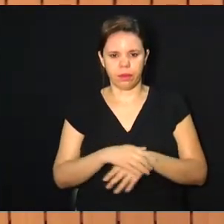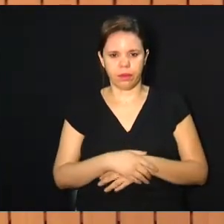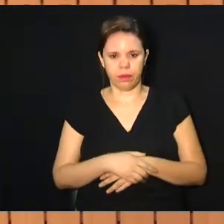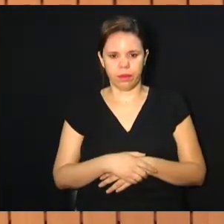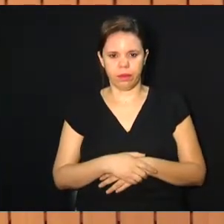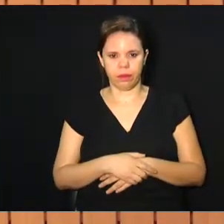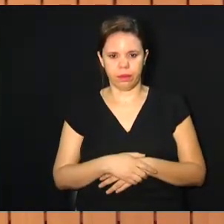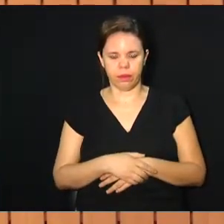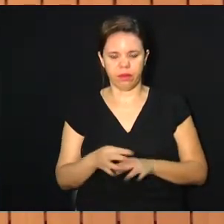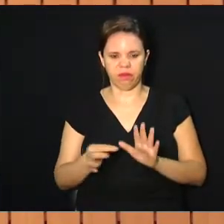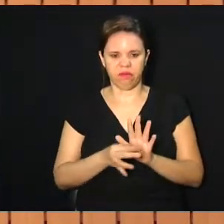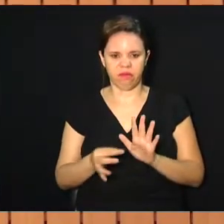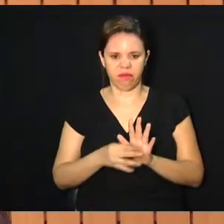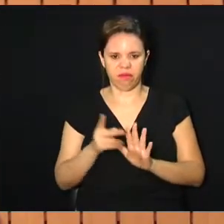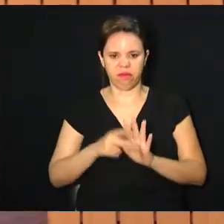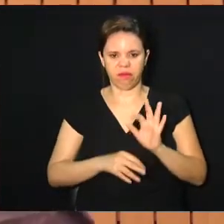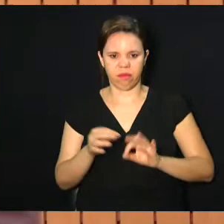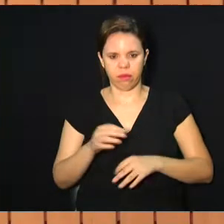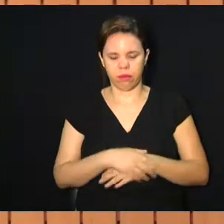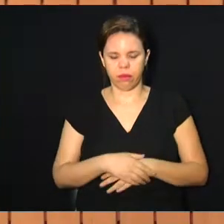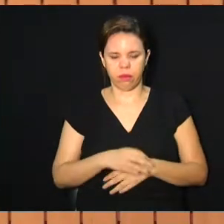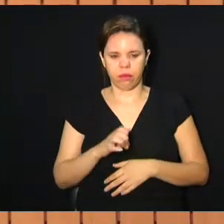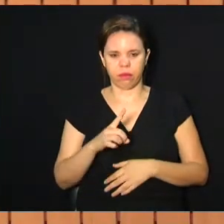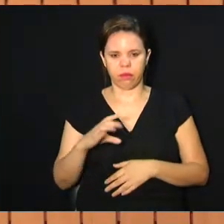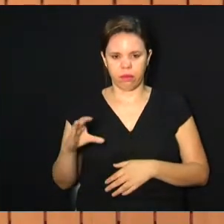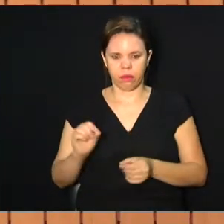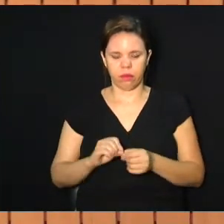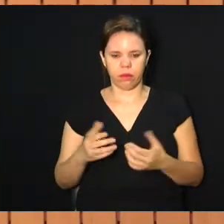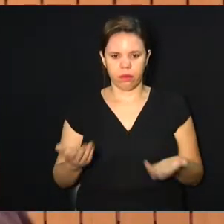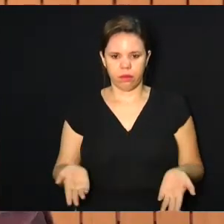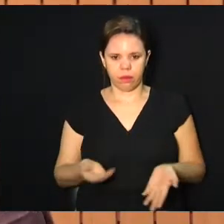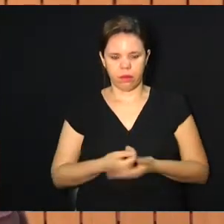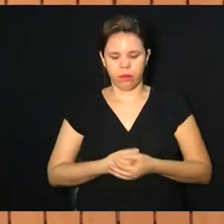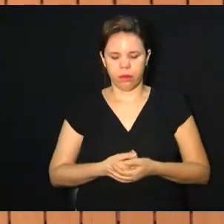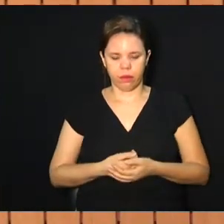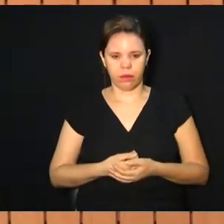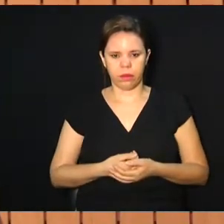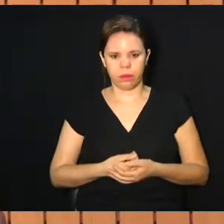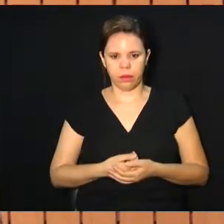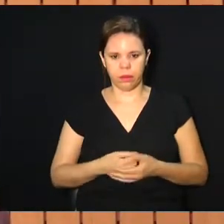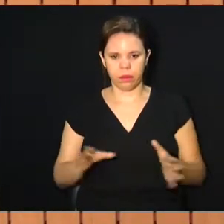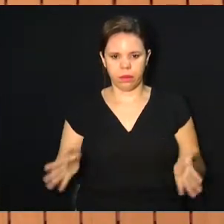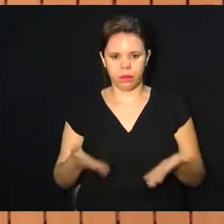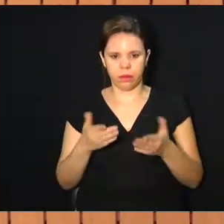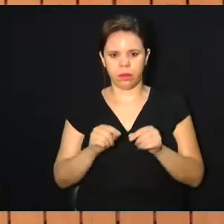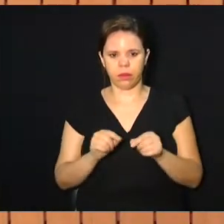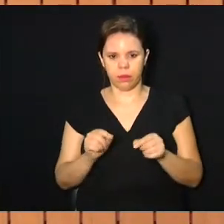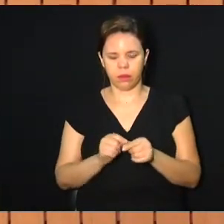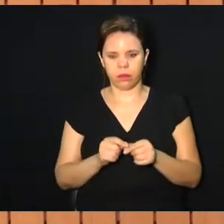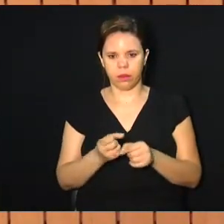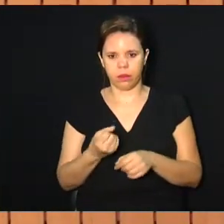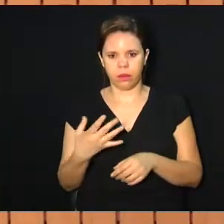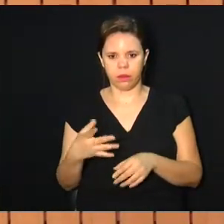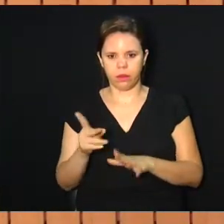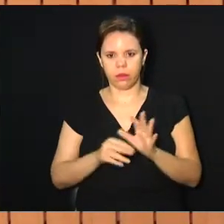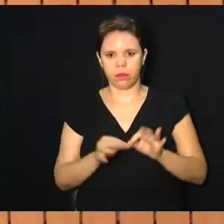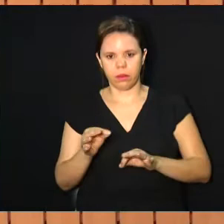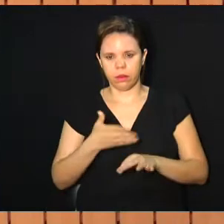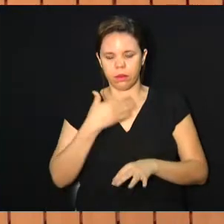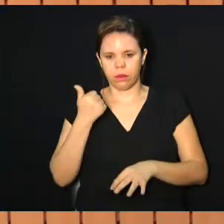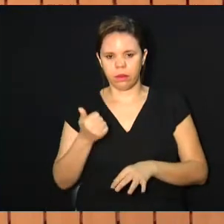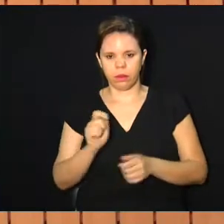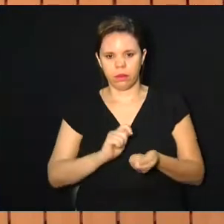de que eles vão criticar o projeto que a INDEC fez e tal. Não, a contribuição ela tem que ser parte do projeto para que ele fique melhor e